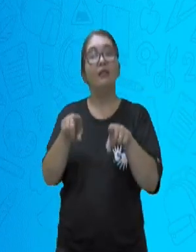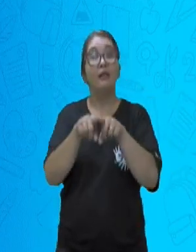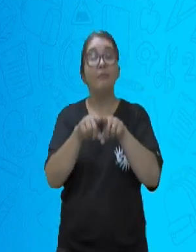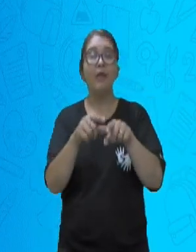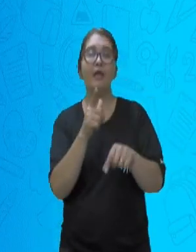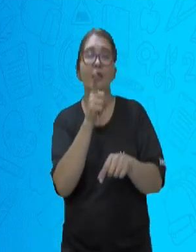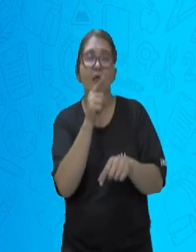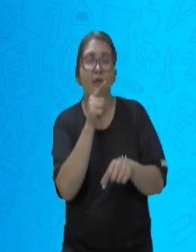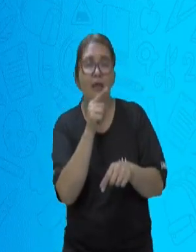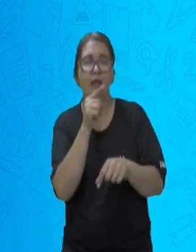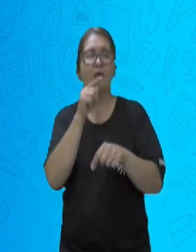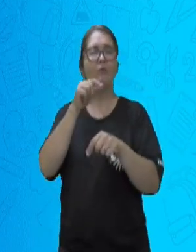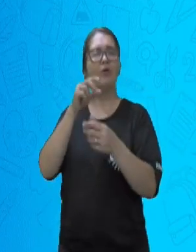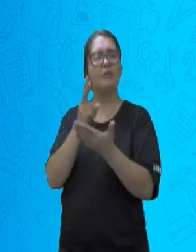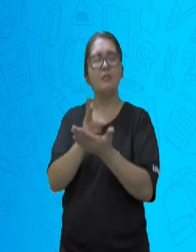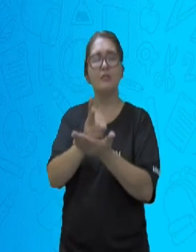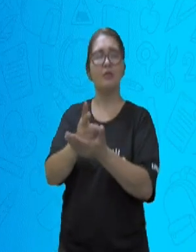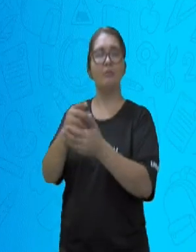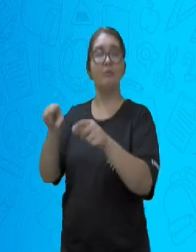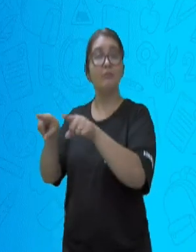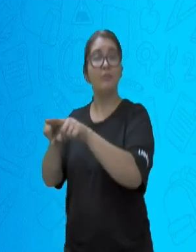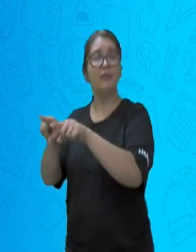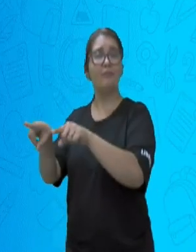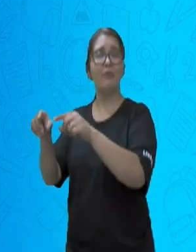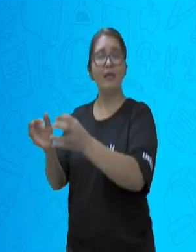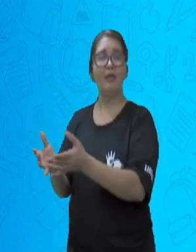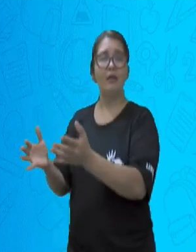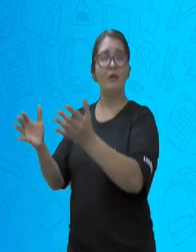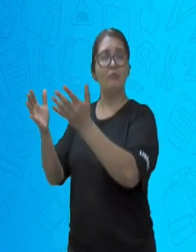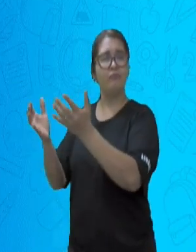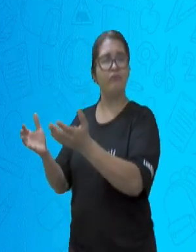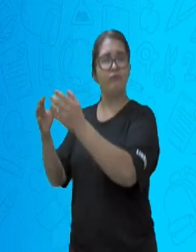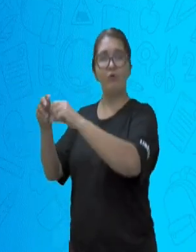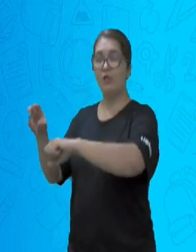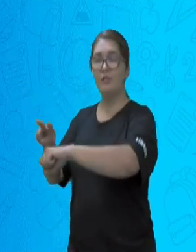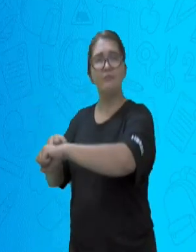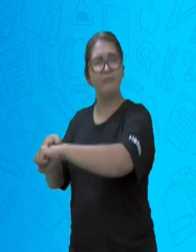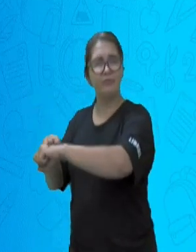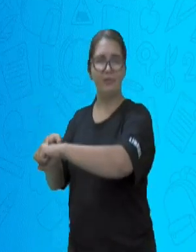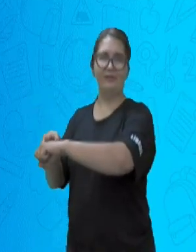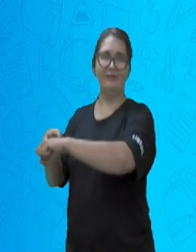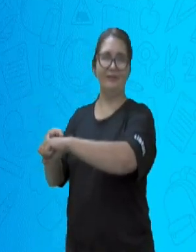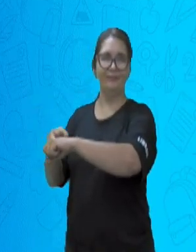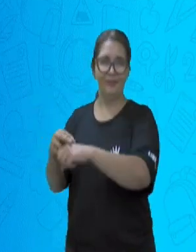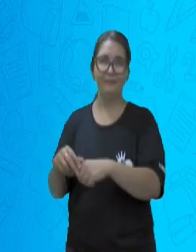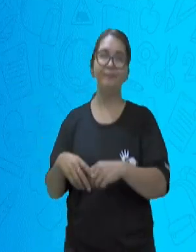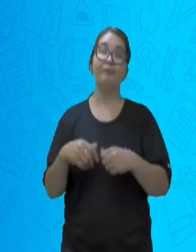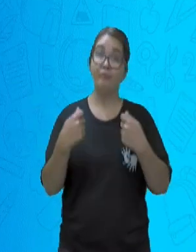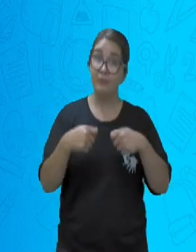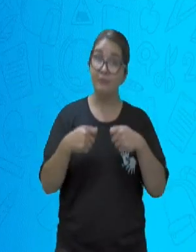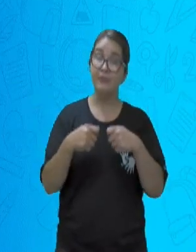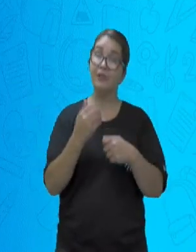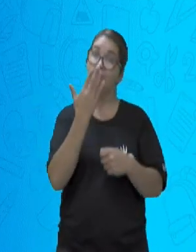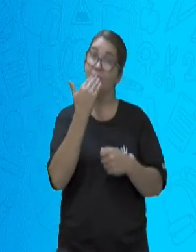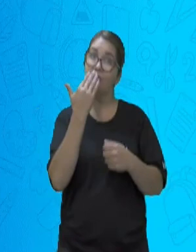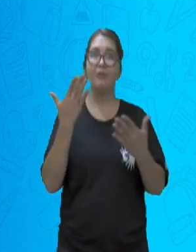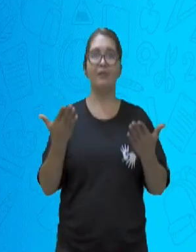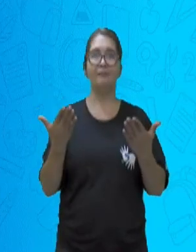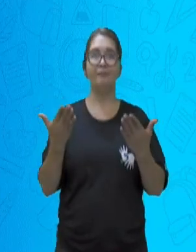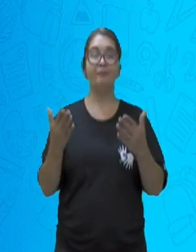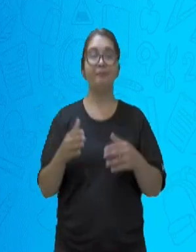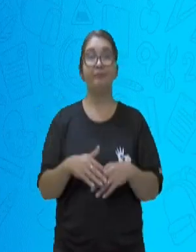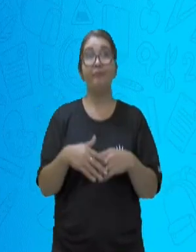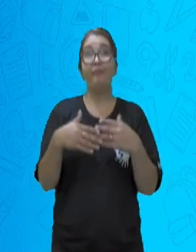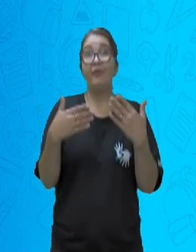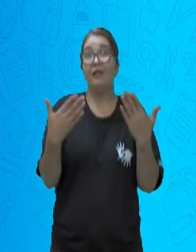mineral. Mas eles precisam serem consumidos moderadamente. E o que temos de origem